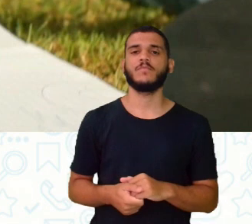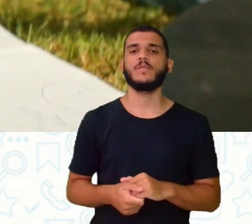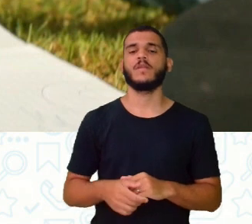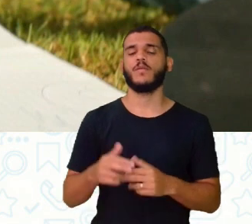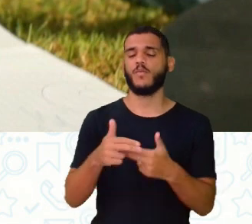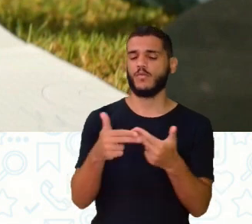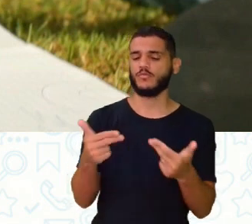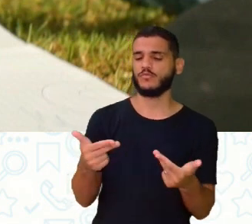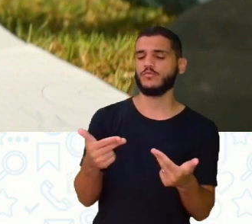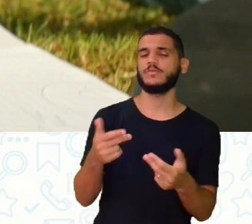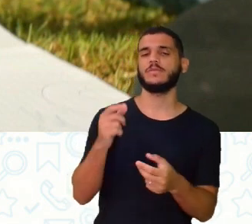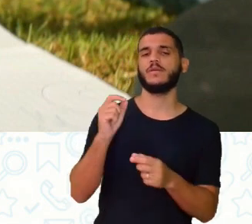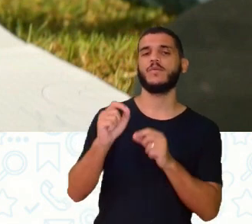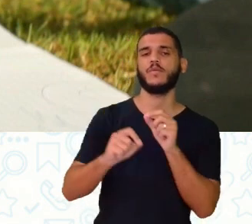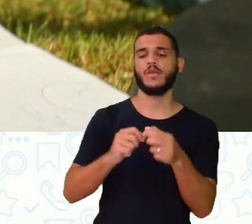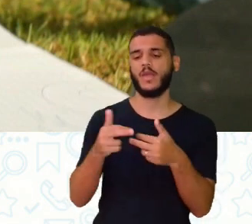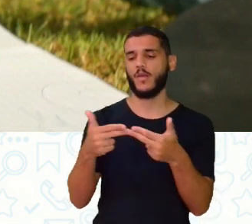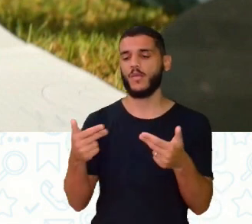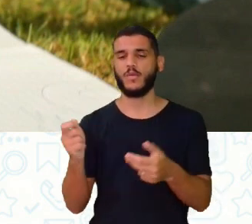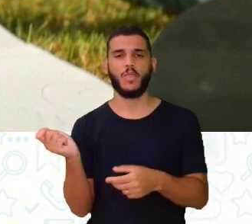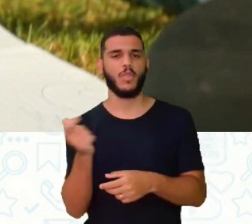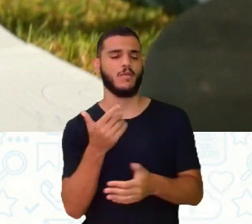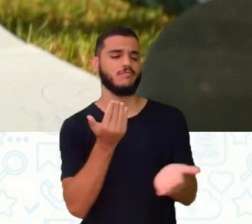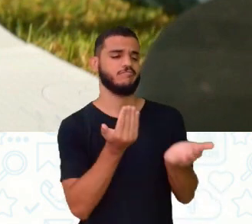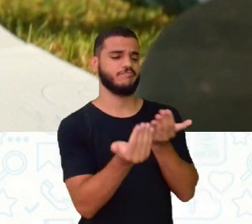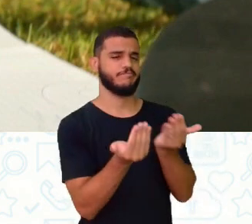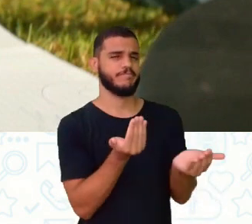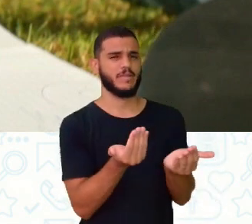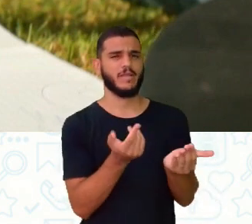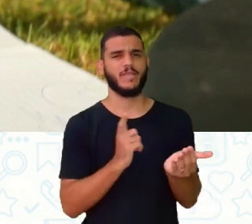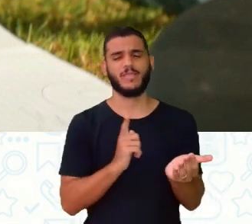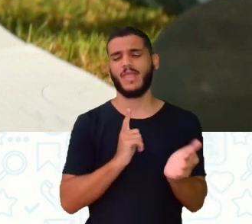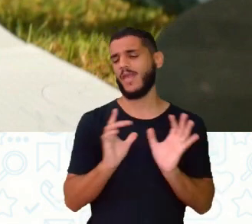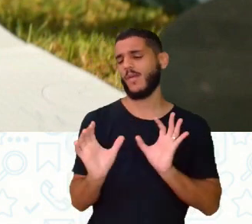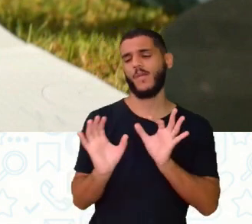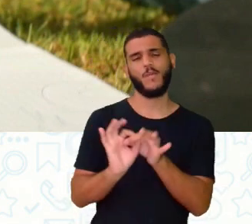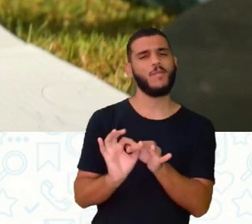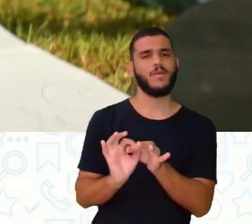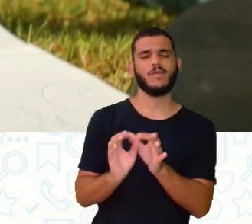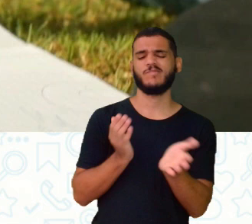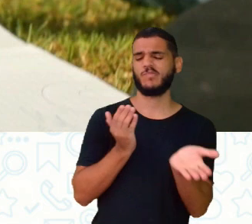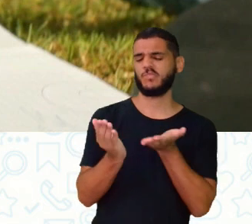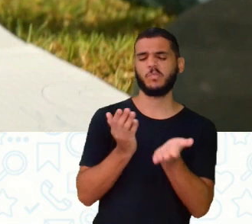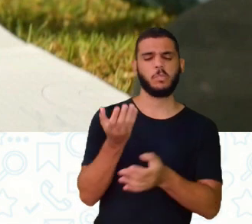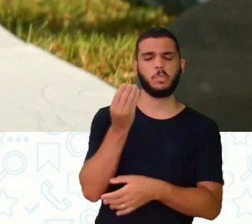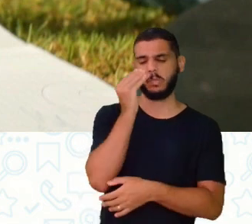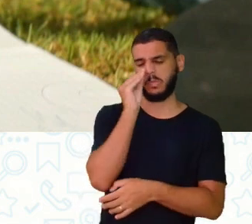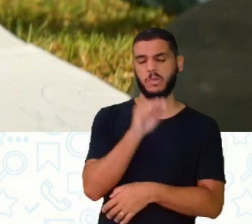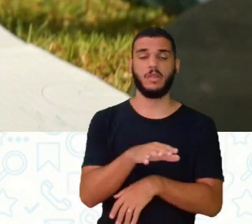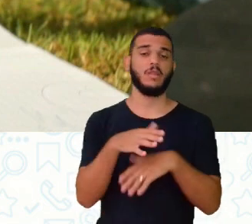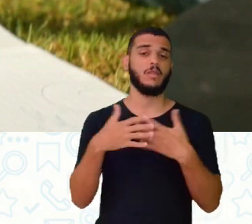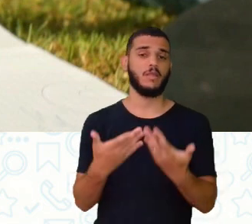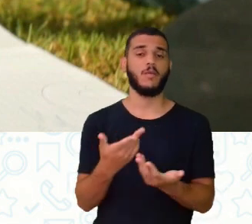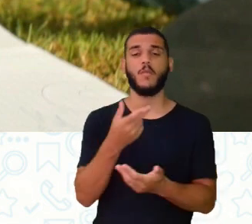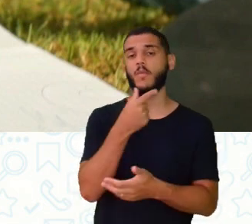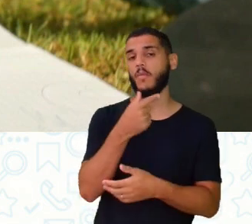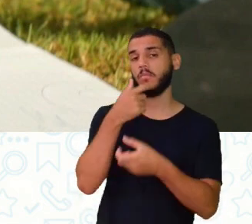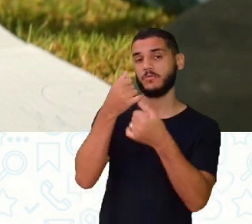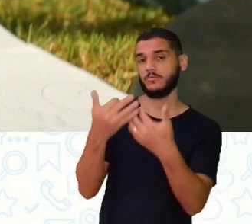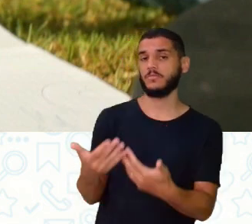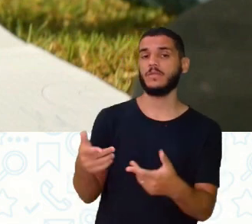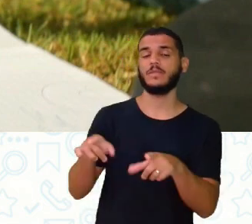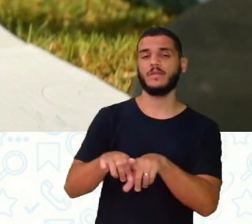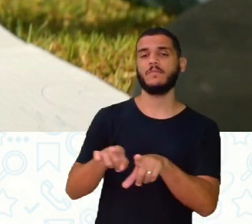as coisas do que comparação, não é? Então, ele fala sobre isso, não é? Então, ele tinha